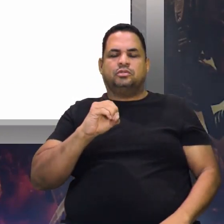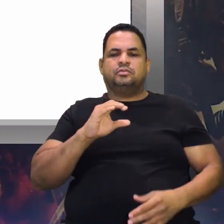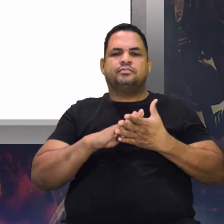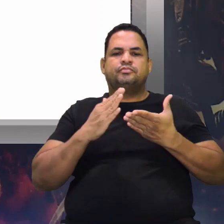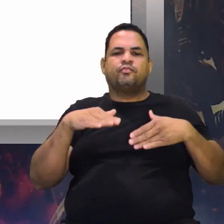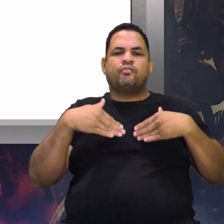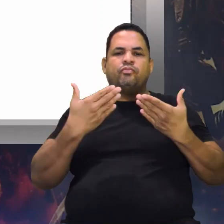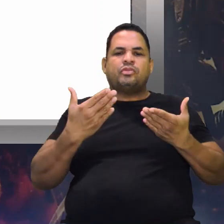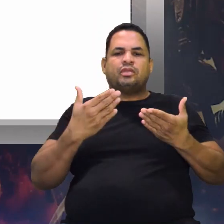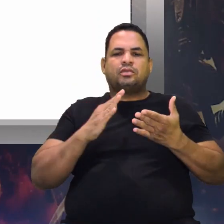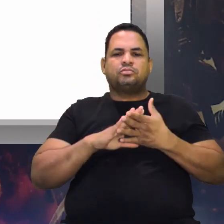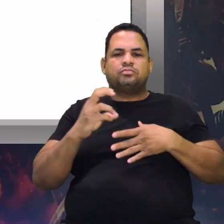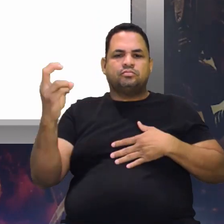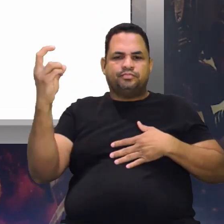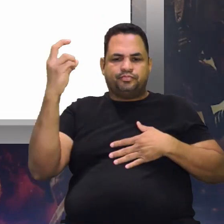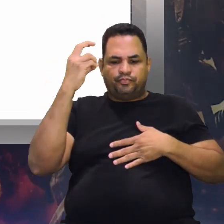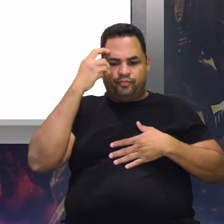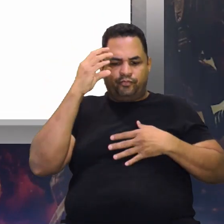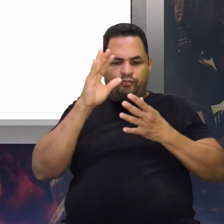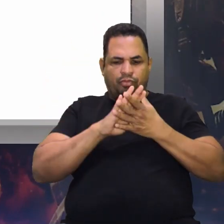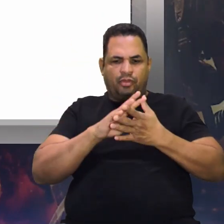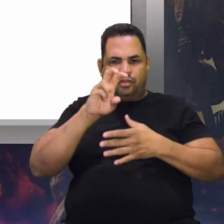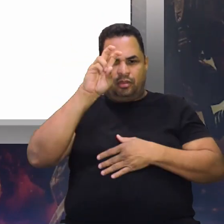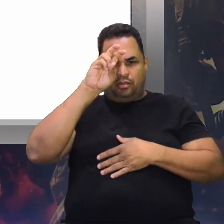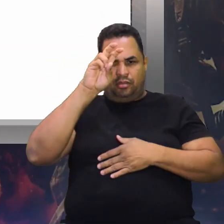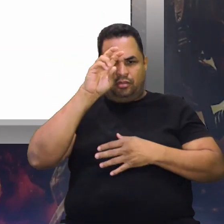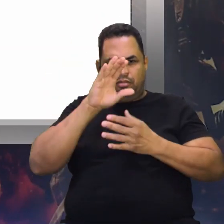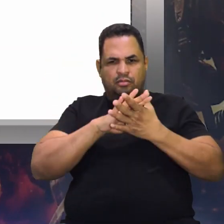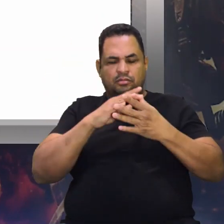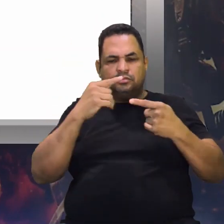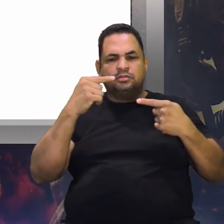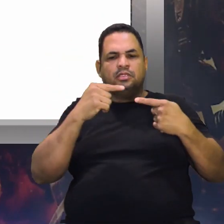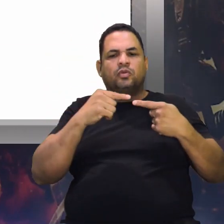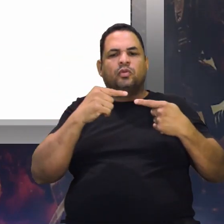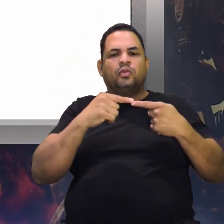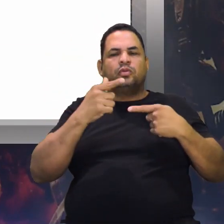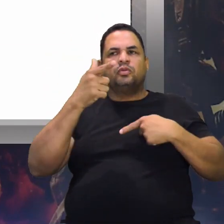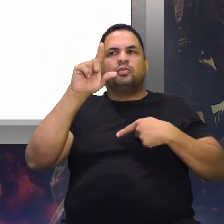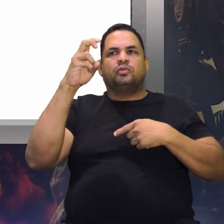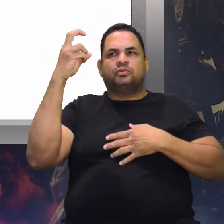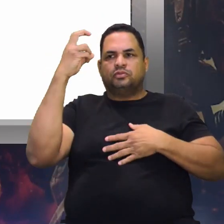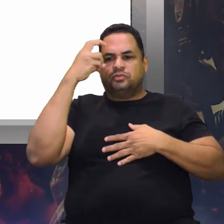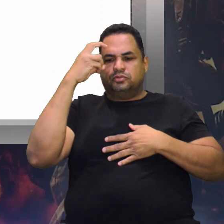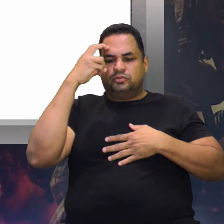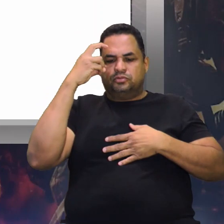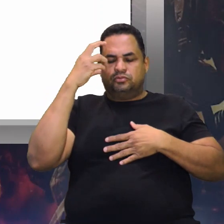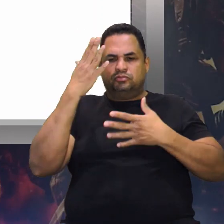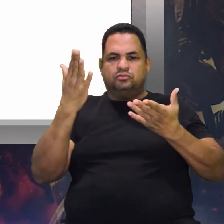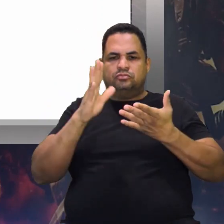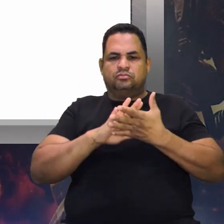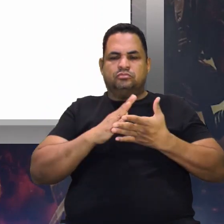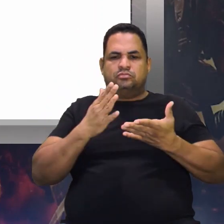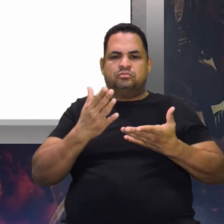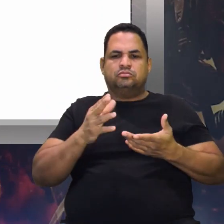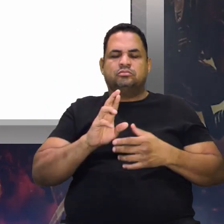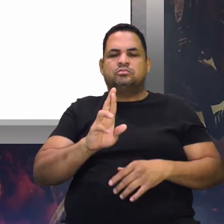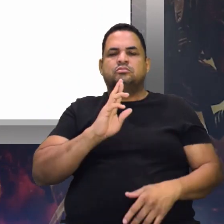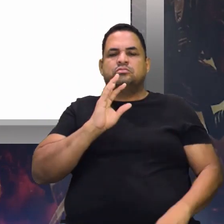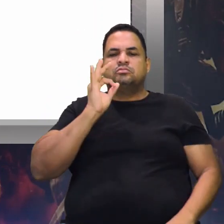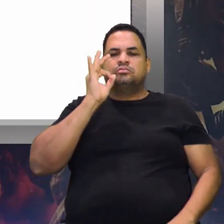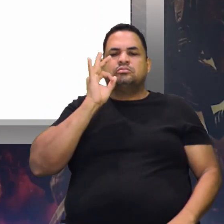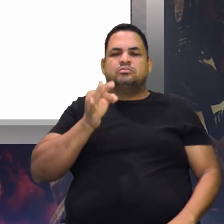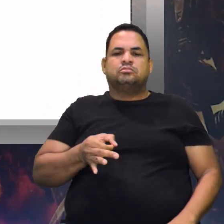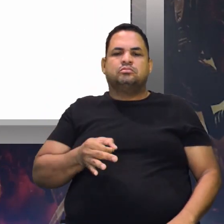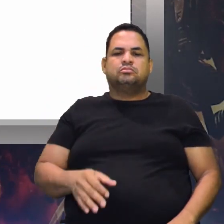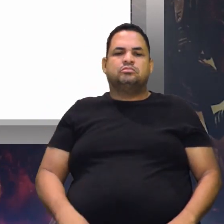a cultura egípcia ela vai estar em contato com outras civilizações. Então, a resposta correta daí é a